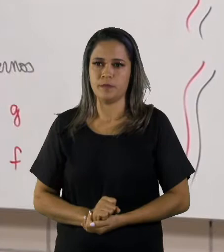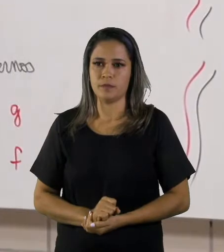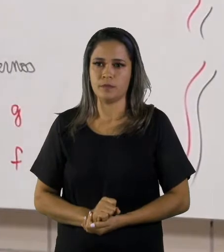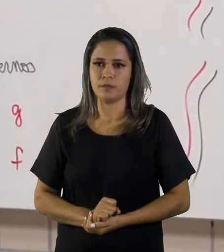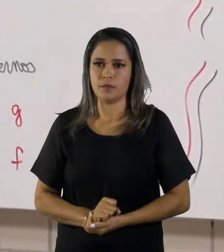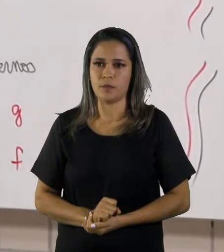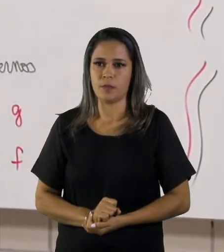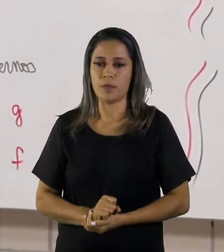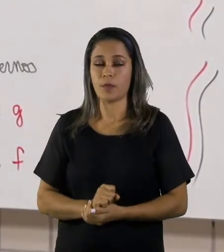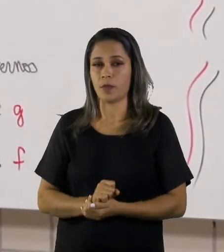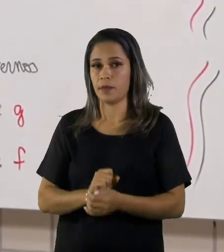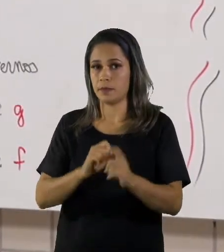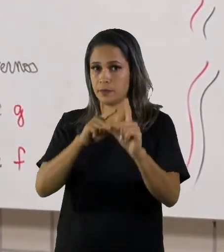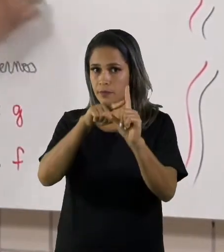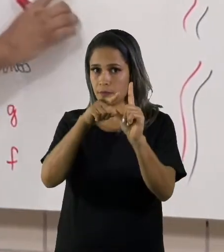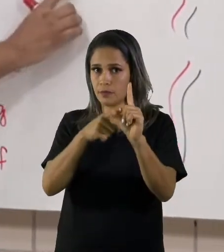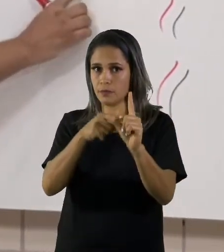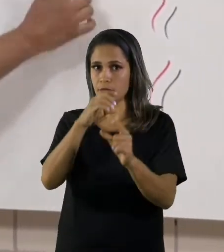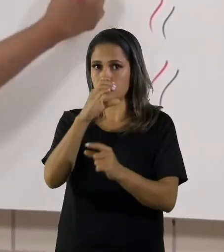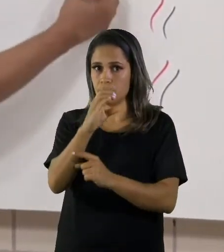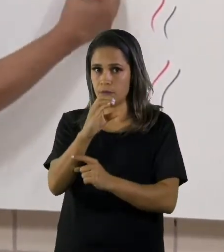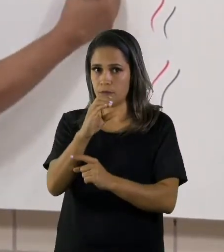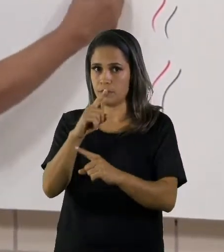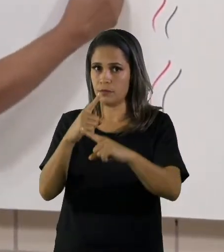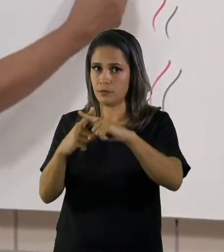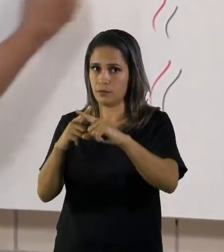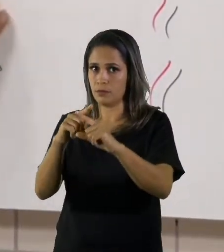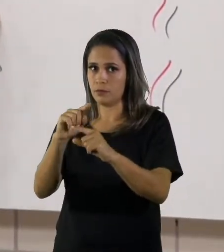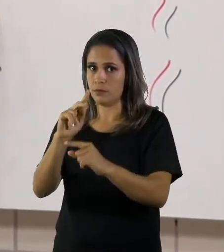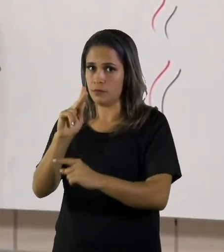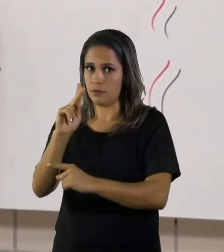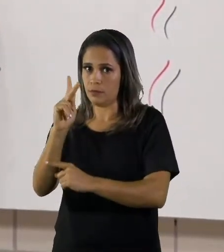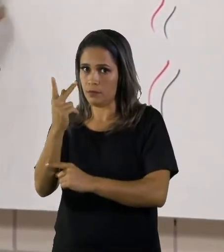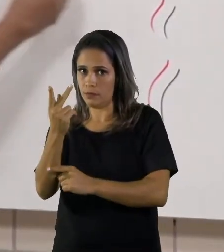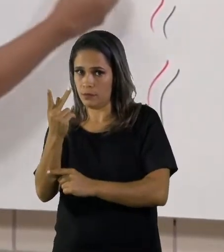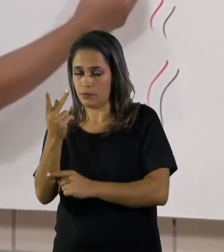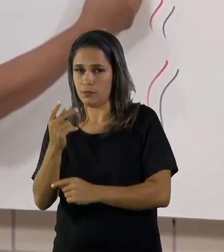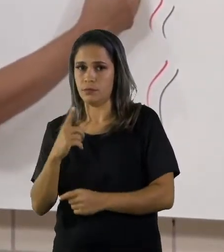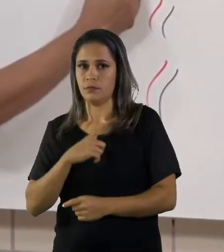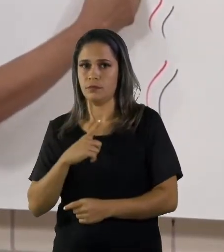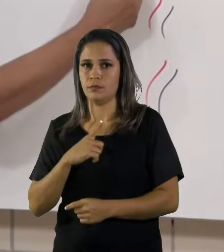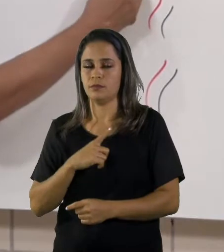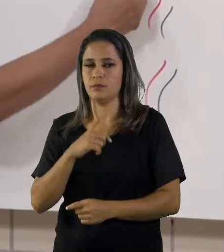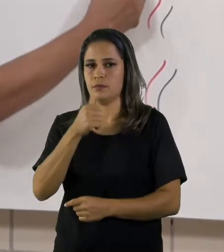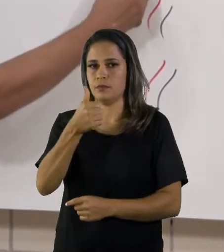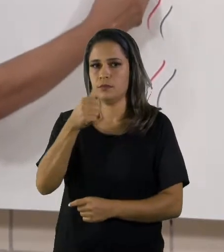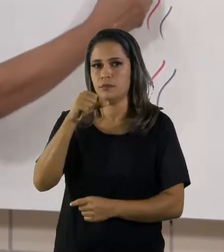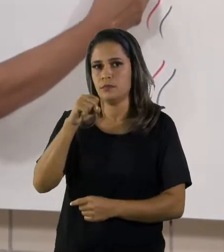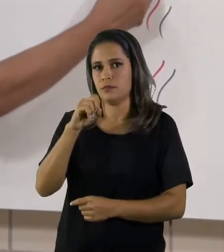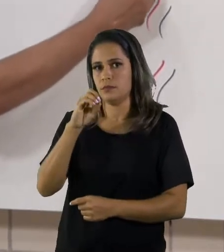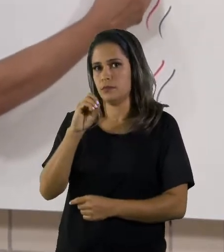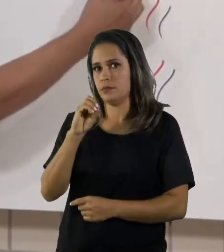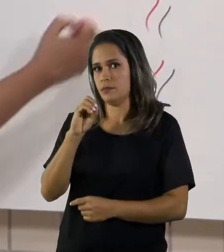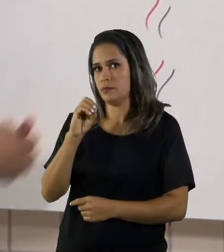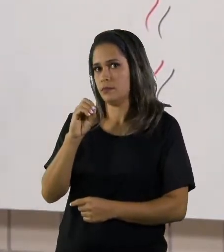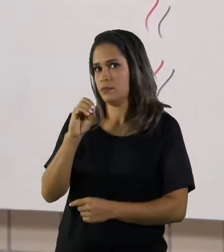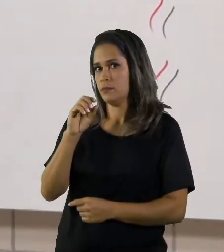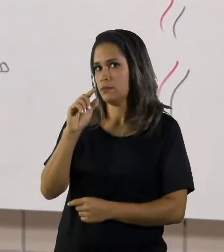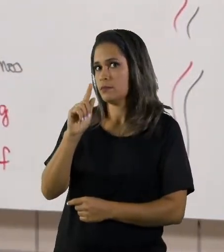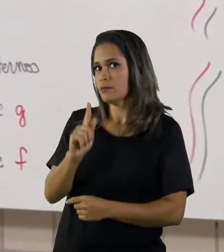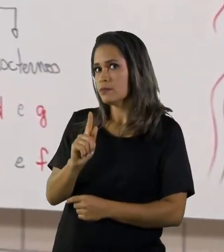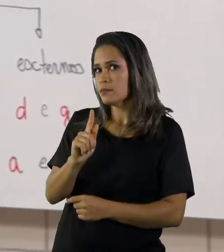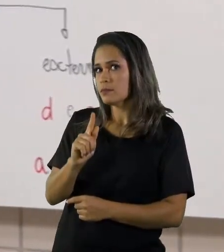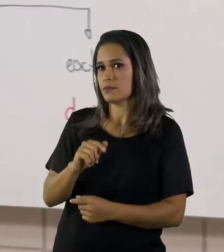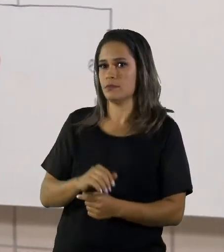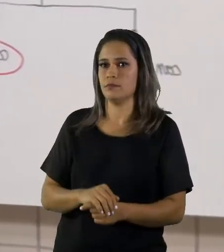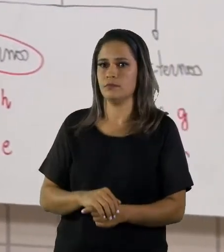o ângulo C mais o ângulo H, eu vou ter 180 graus.